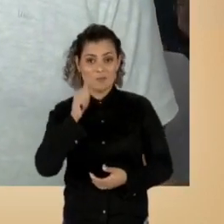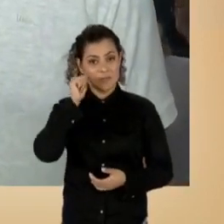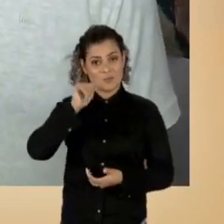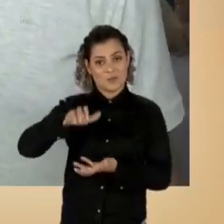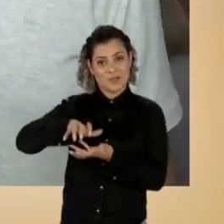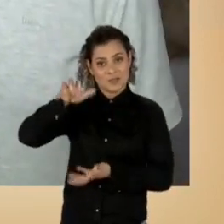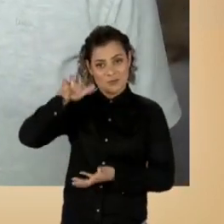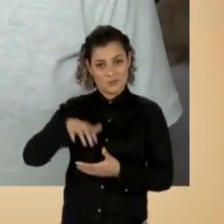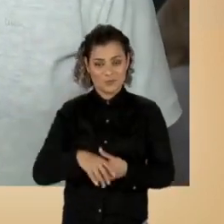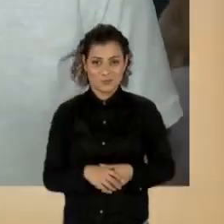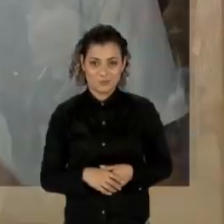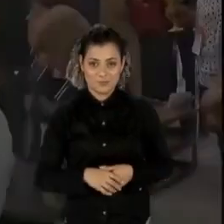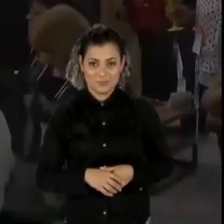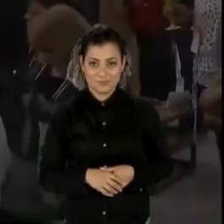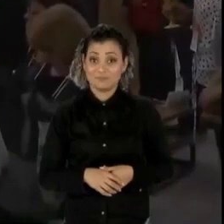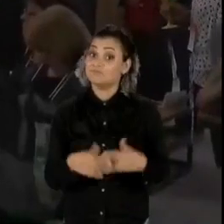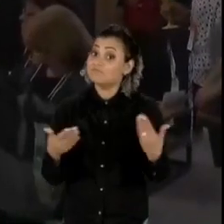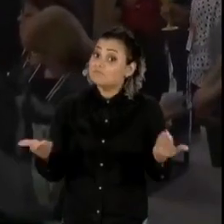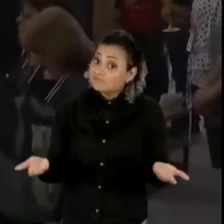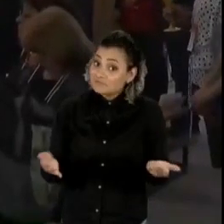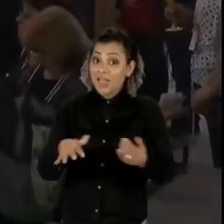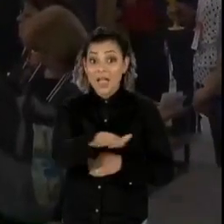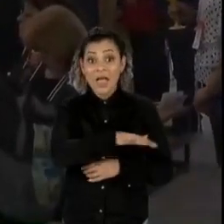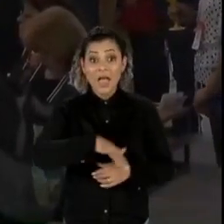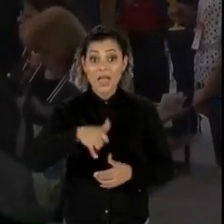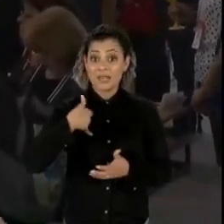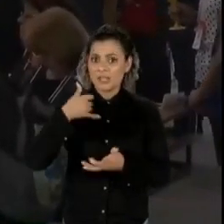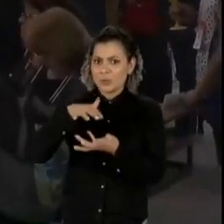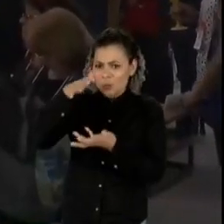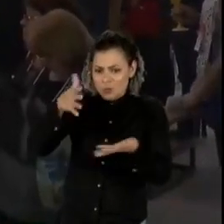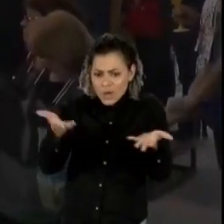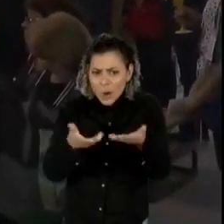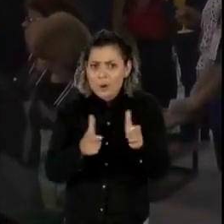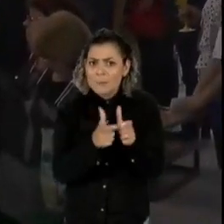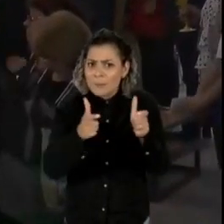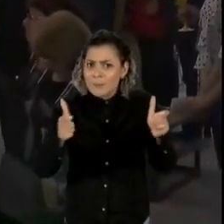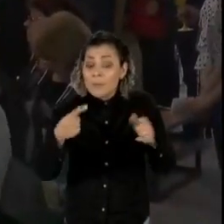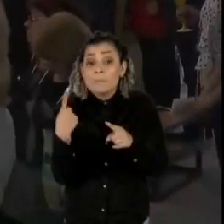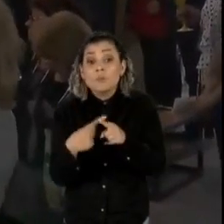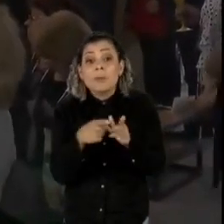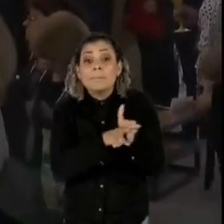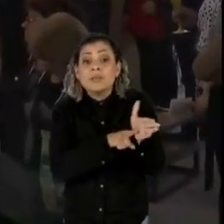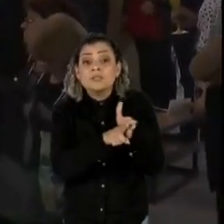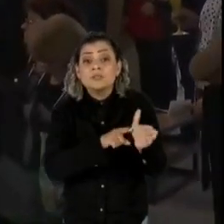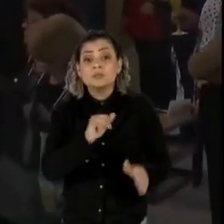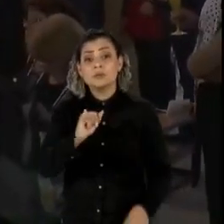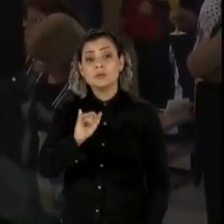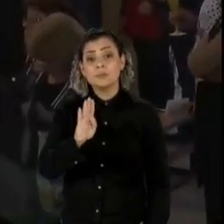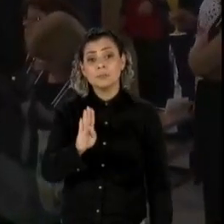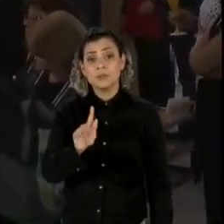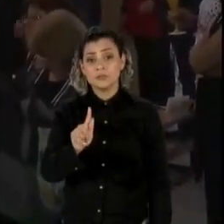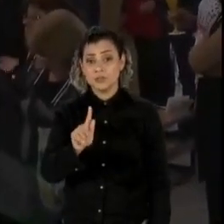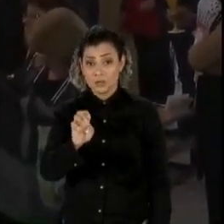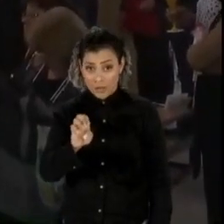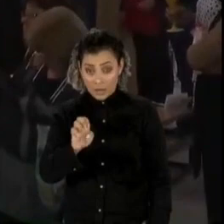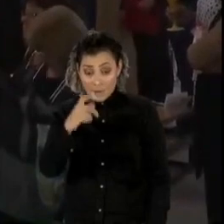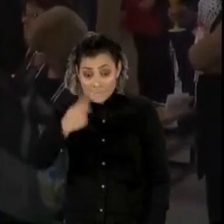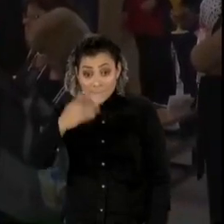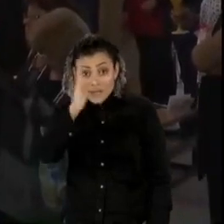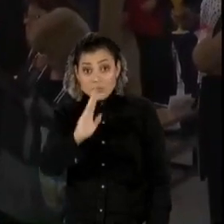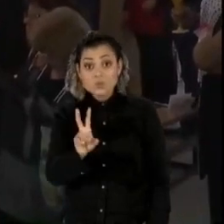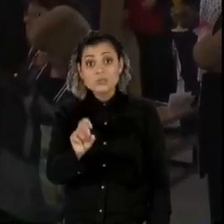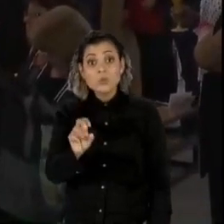boa tarde alto pois é esse mercado da terceira idade só tende a crescer segundo os últimos dados do ibge é só o brasil tem mais de